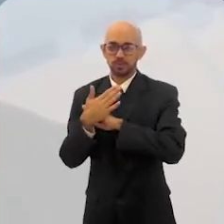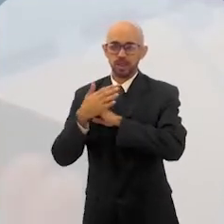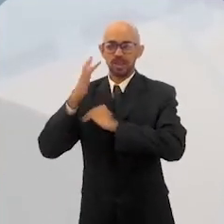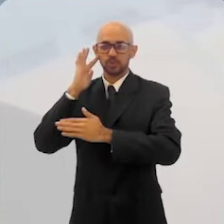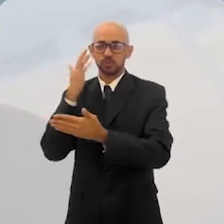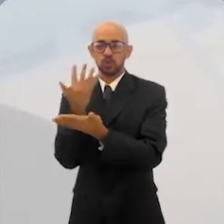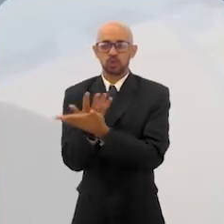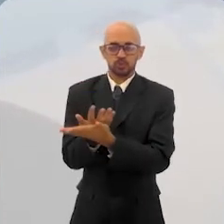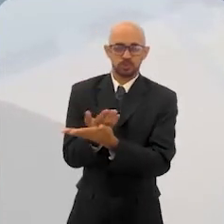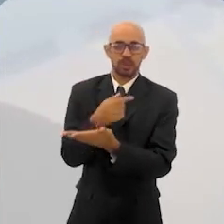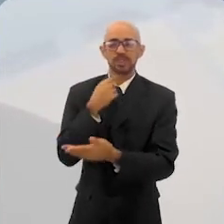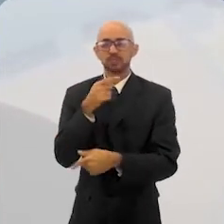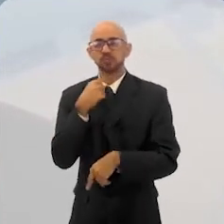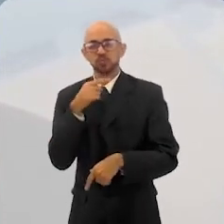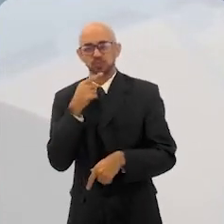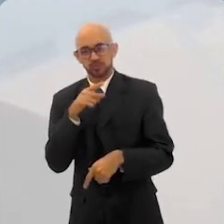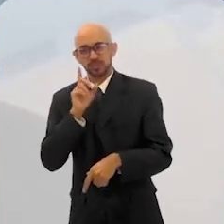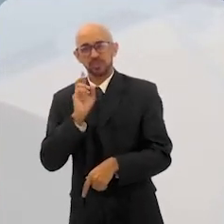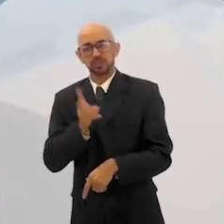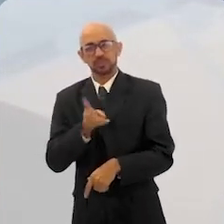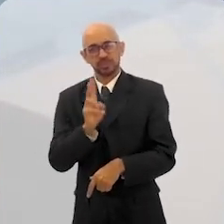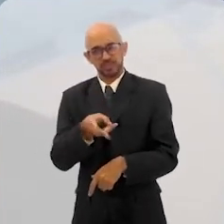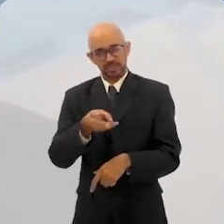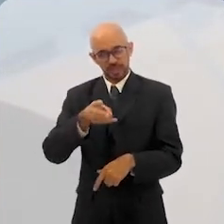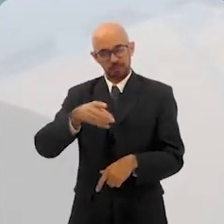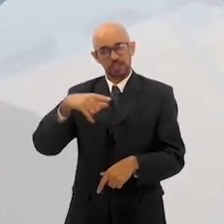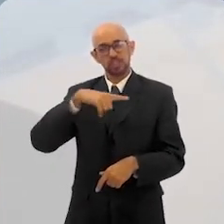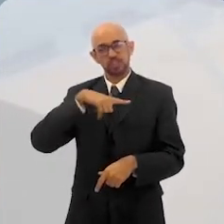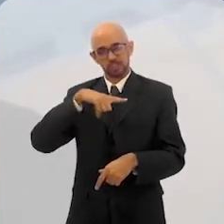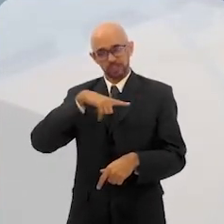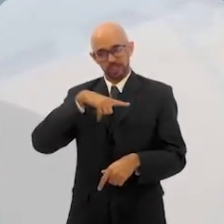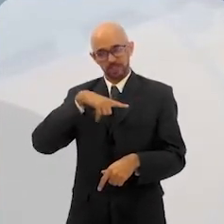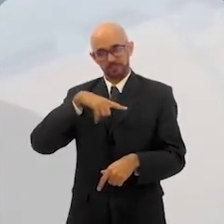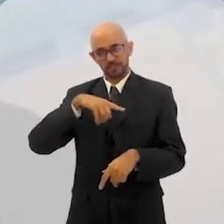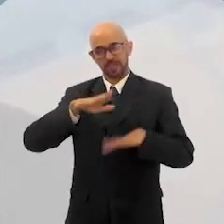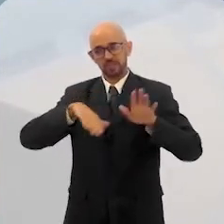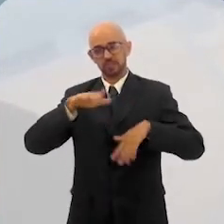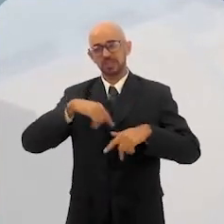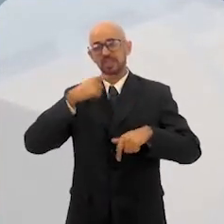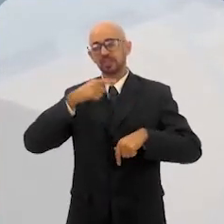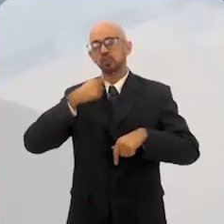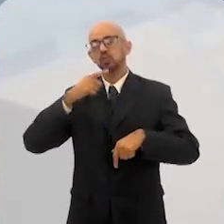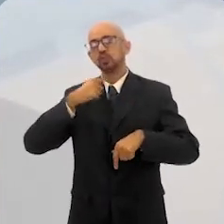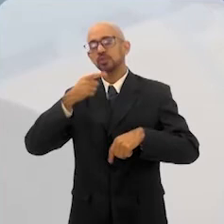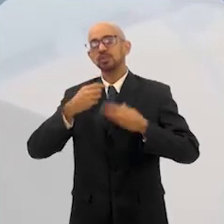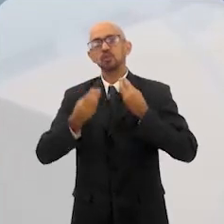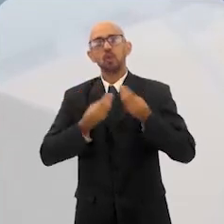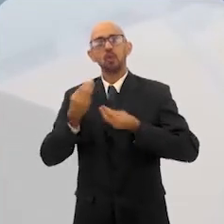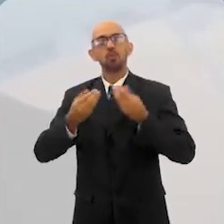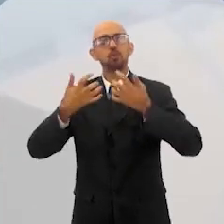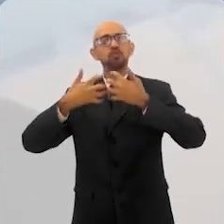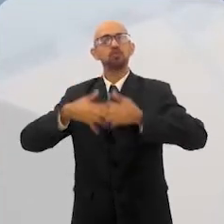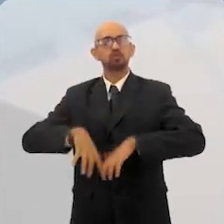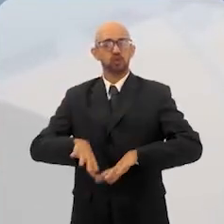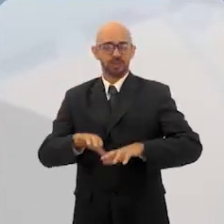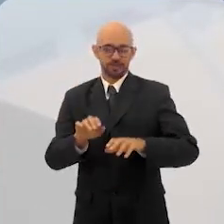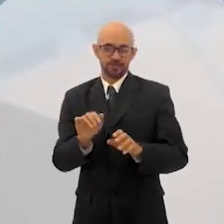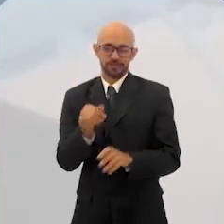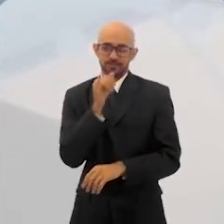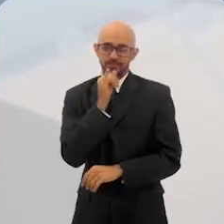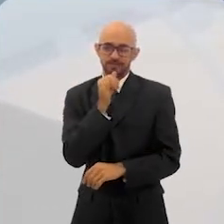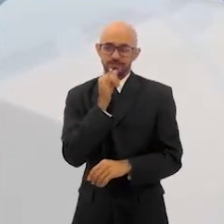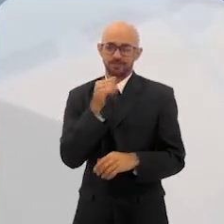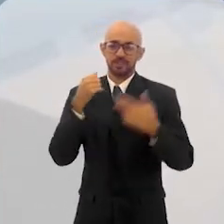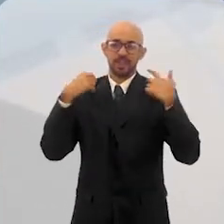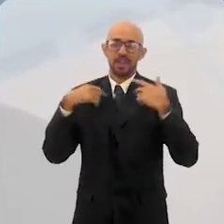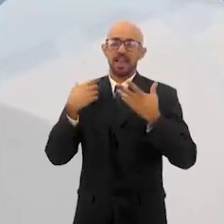ajudar a solucionar algumas dúvidas que eu sempre tive em termos de. E era muito dúvida em termos de como funcionam as coisas, né? Assim,